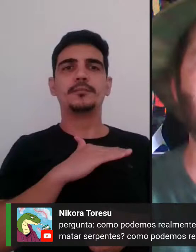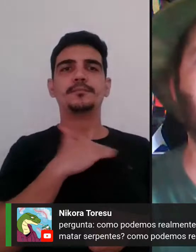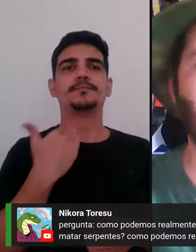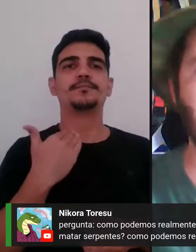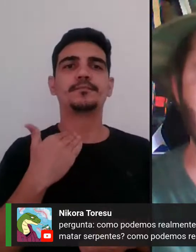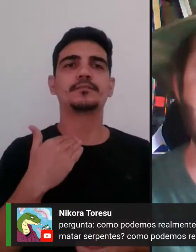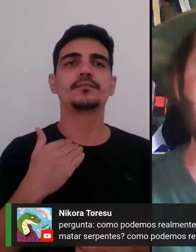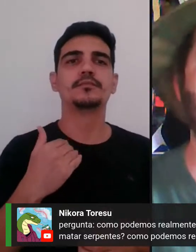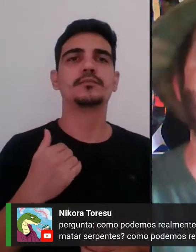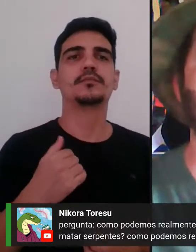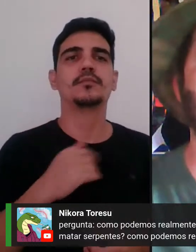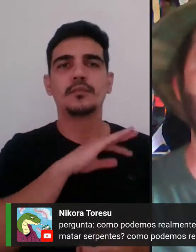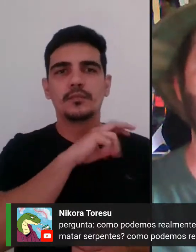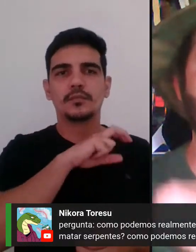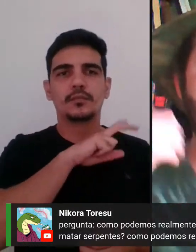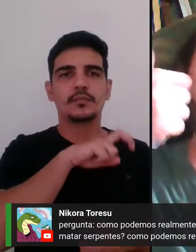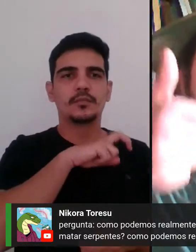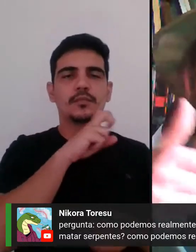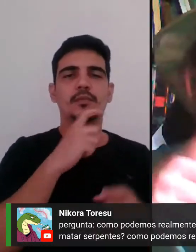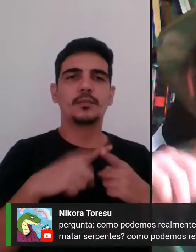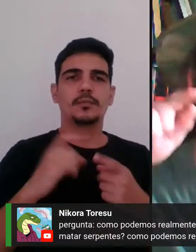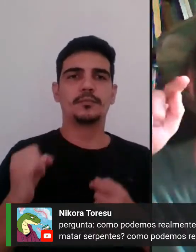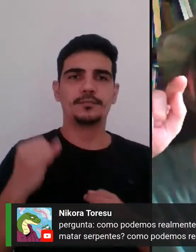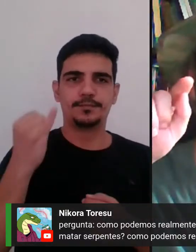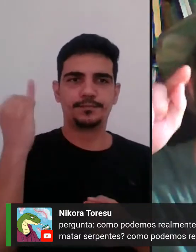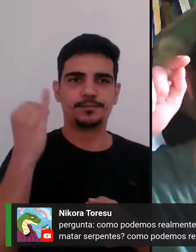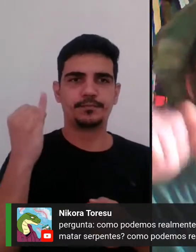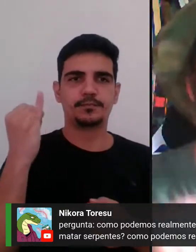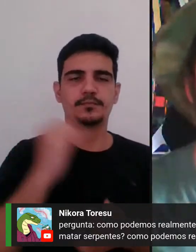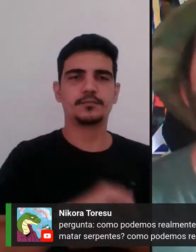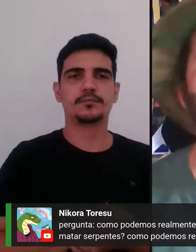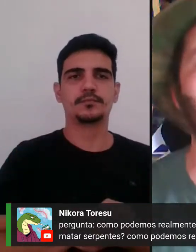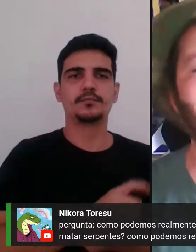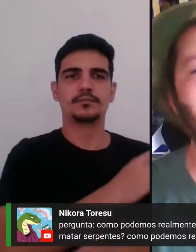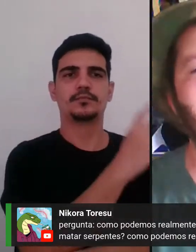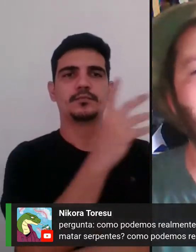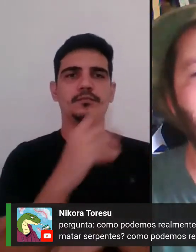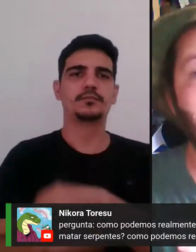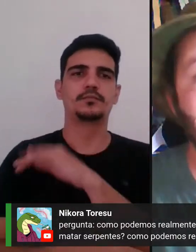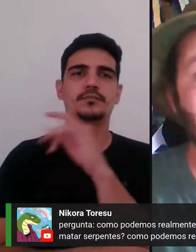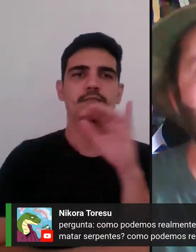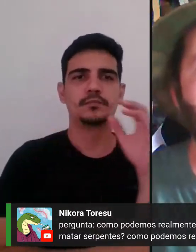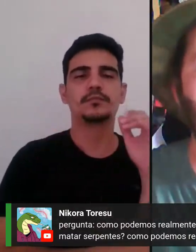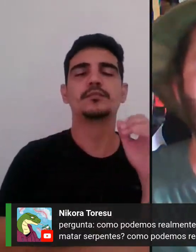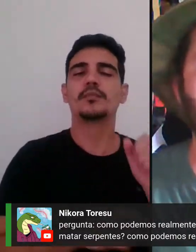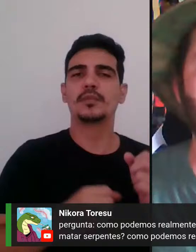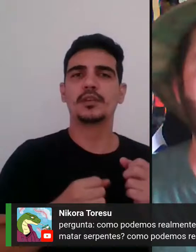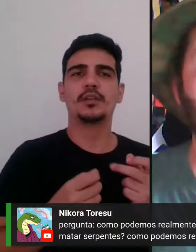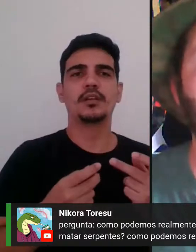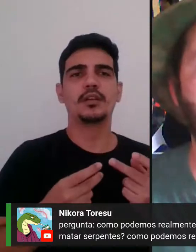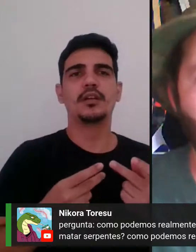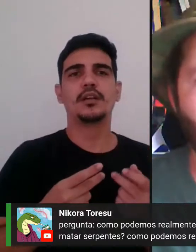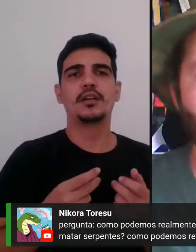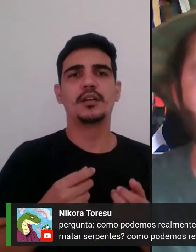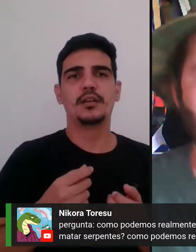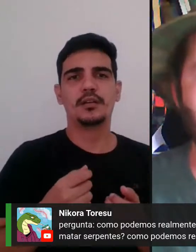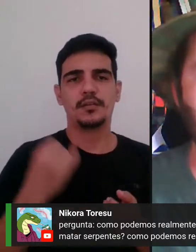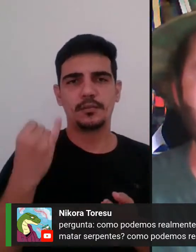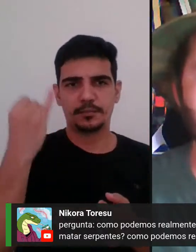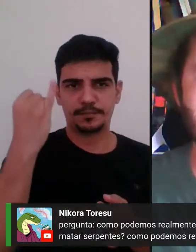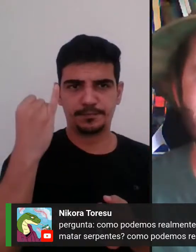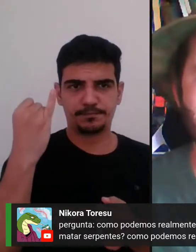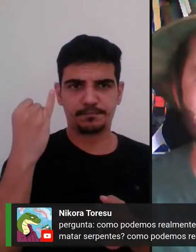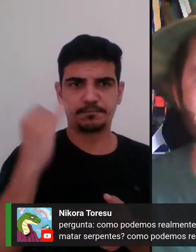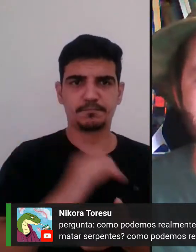matem porque eles são importantes. Né? E aí isso é legal. Aí vale a pena dar um like lá nesses canais que divulgam